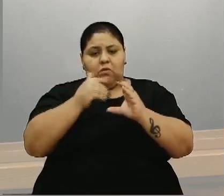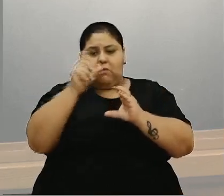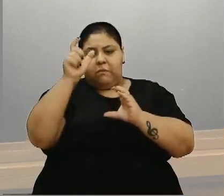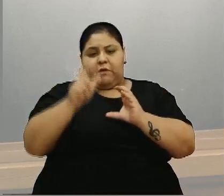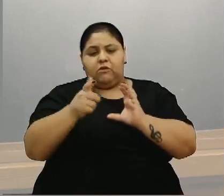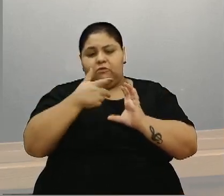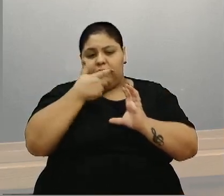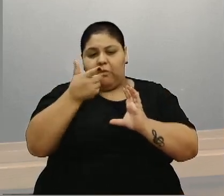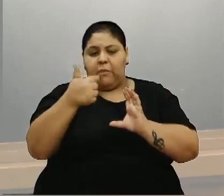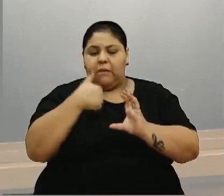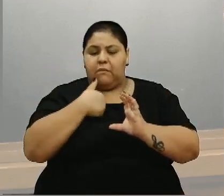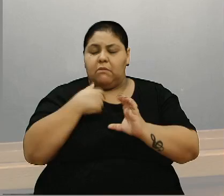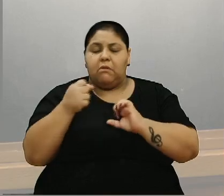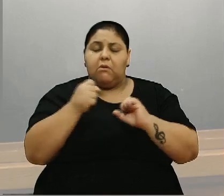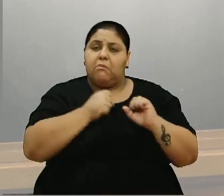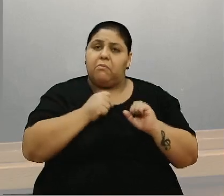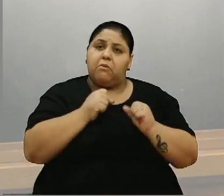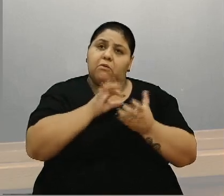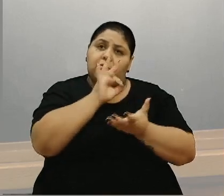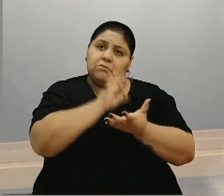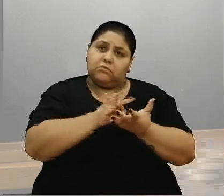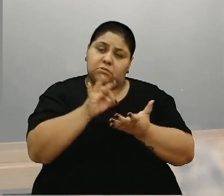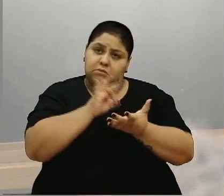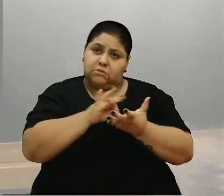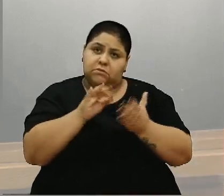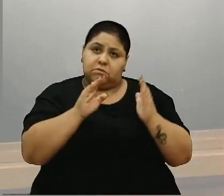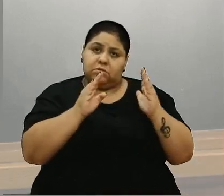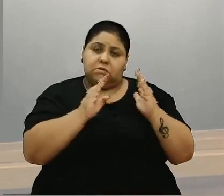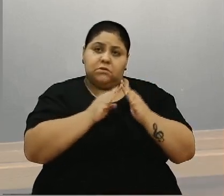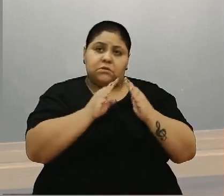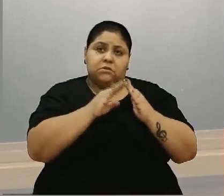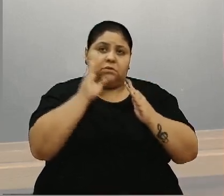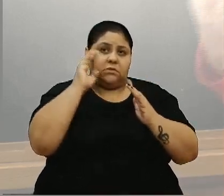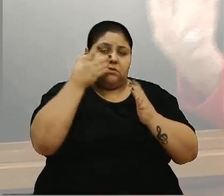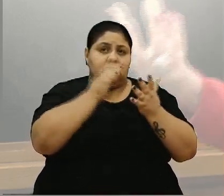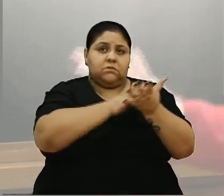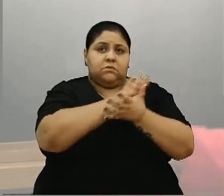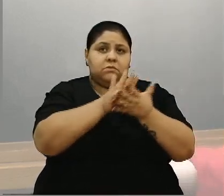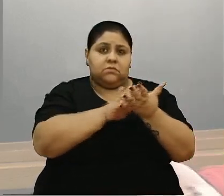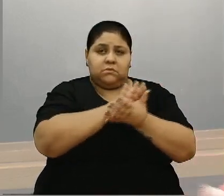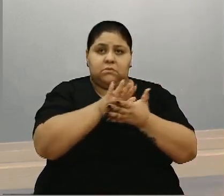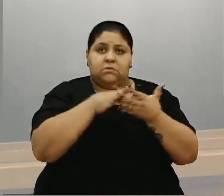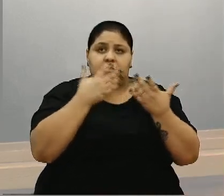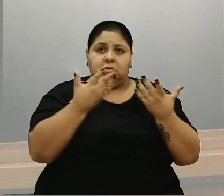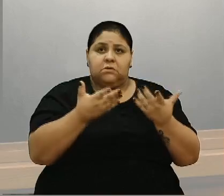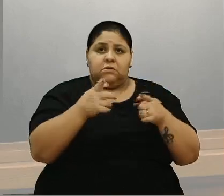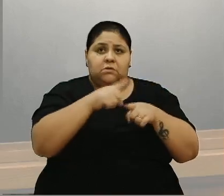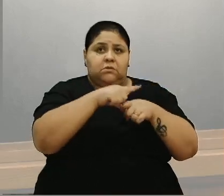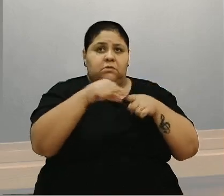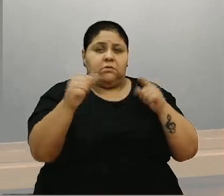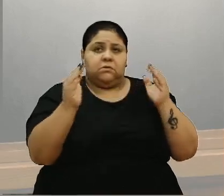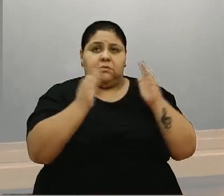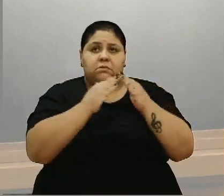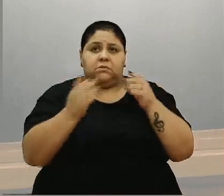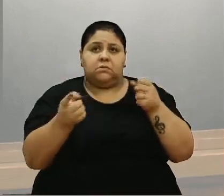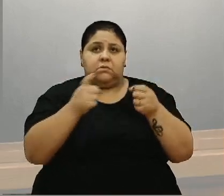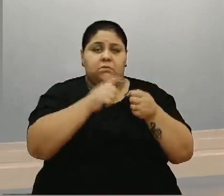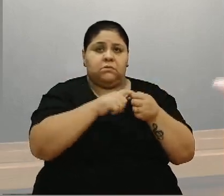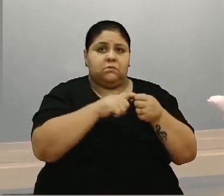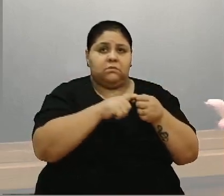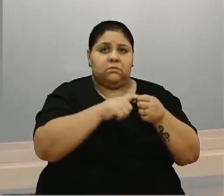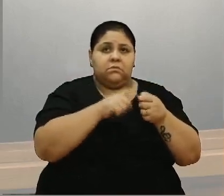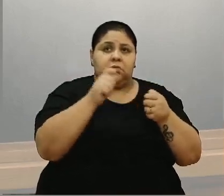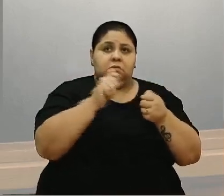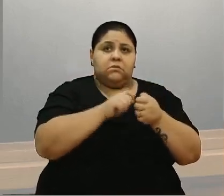olha, pode se cadastrar mesmo que a tua casa não aconteceu nada, porque tu chegasse a sair da casa e retornou e está sendo